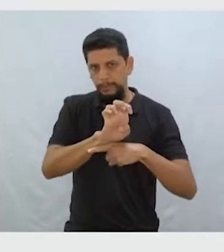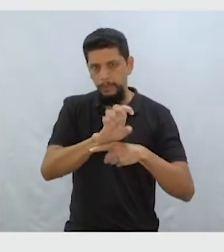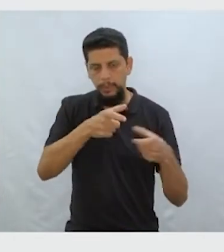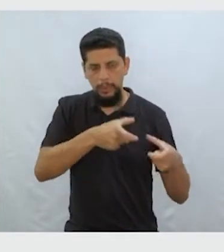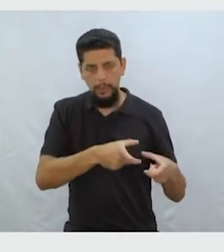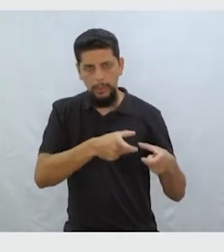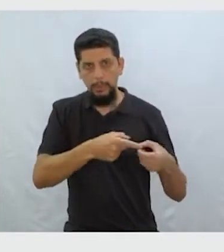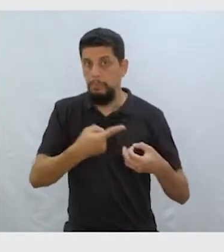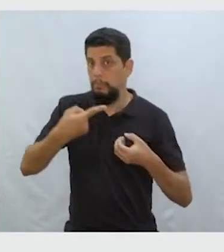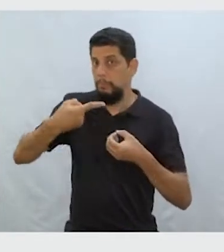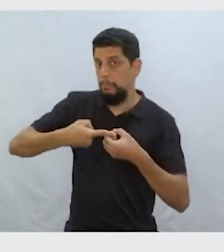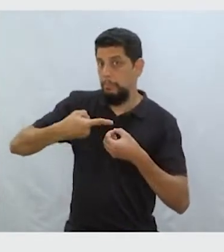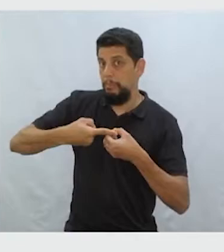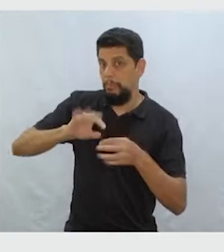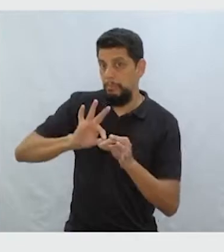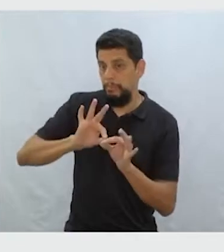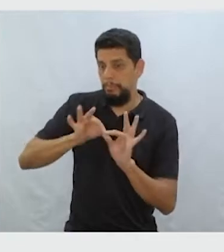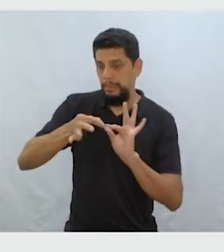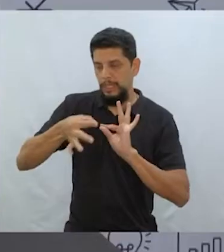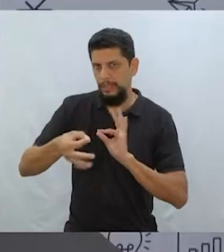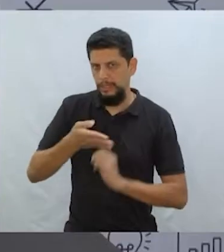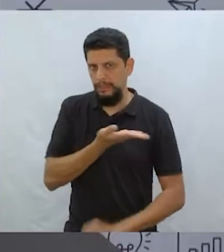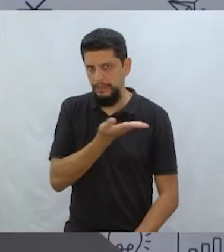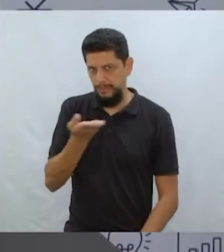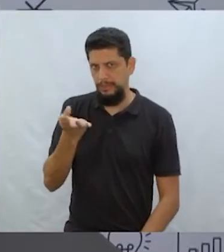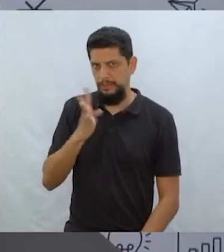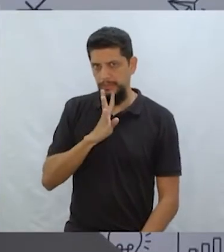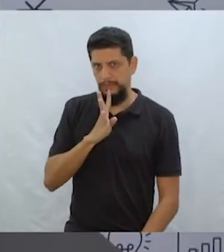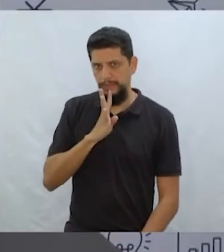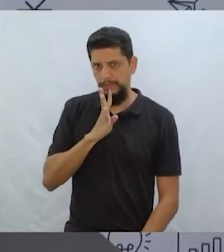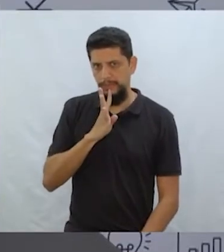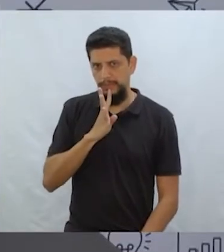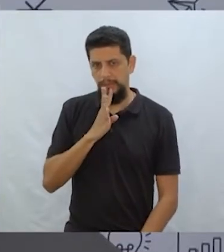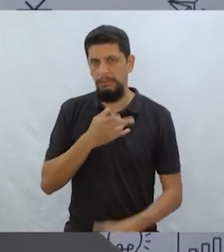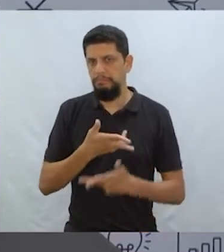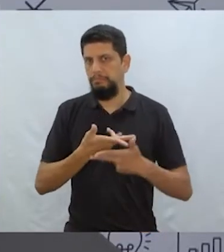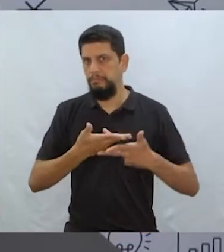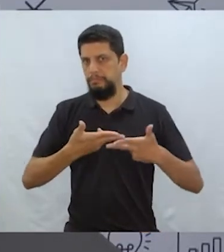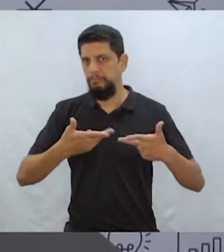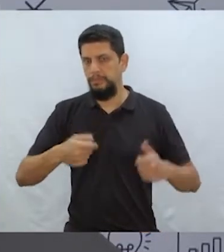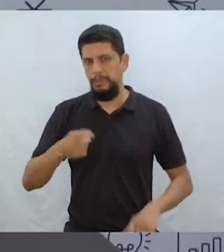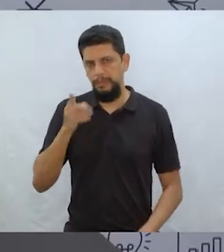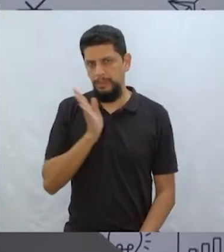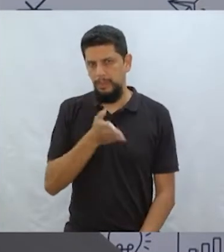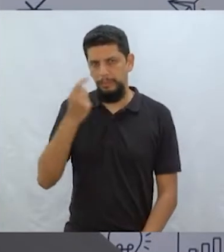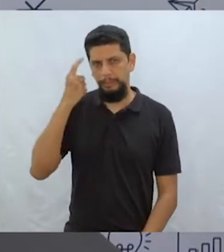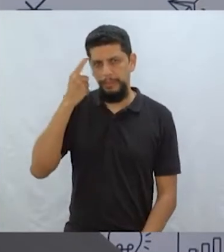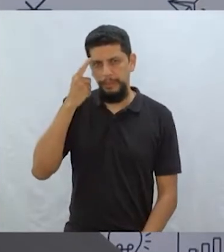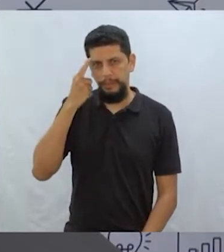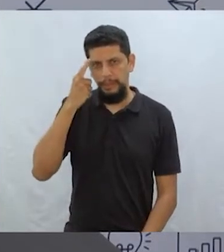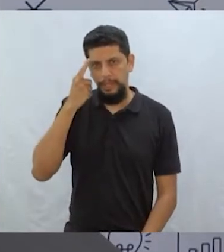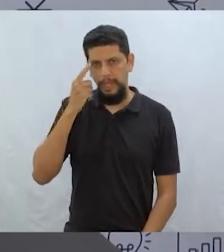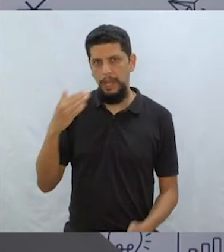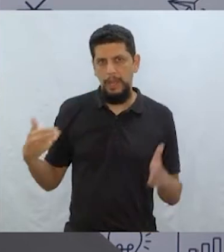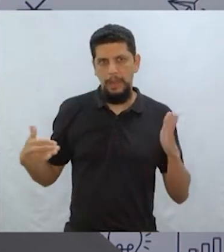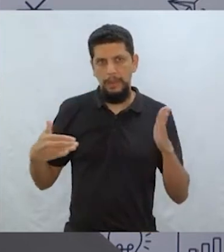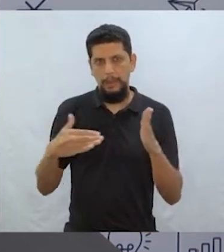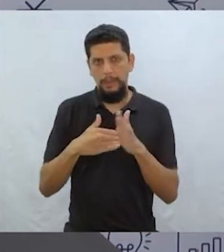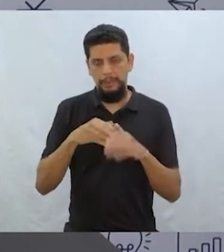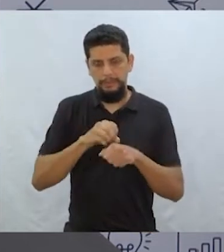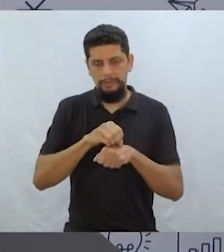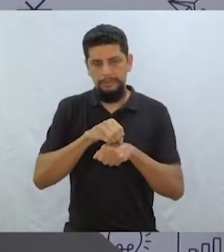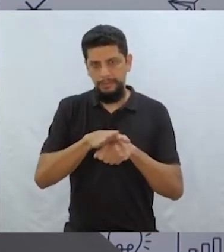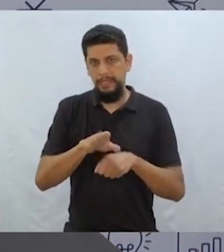uma região uma cidade específica Talvez porque você conhece essas coisas pensou vou te dar um uma